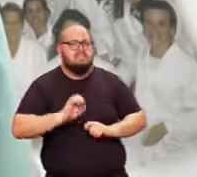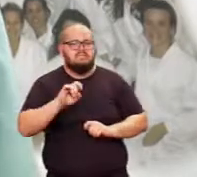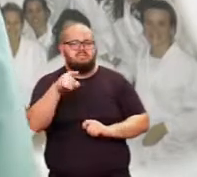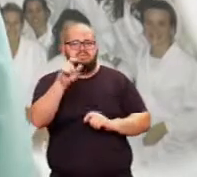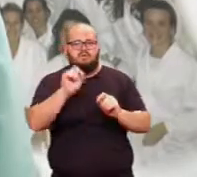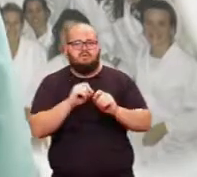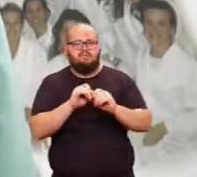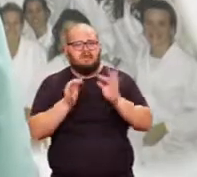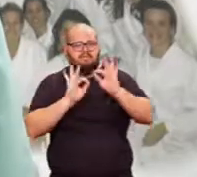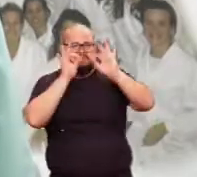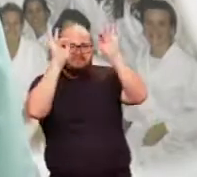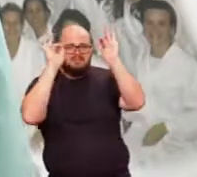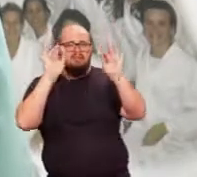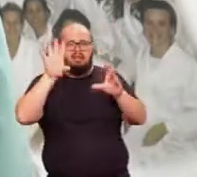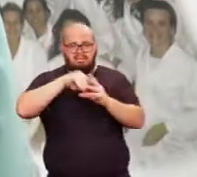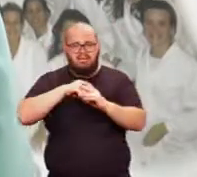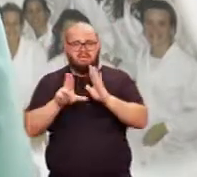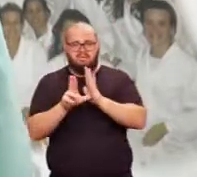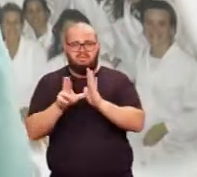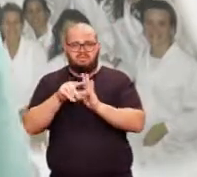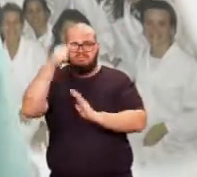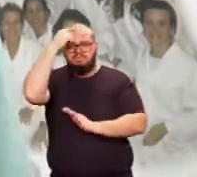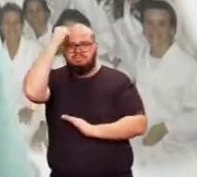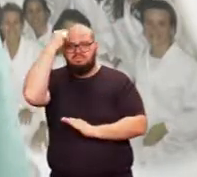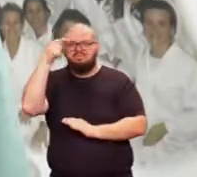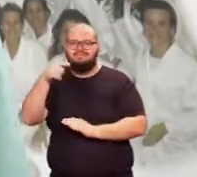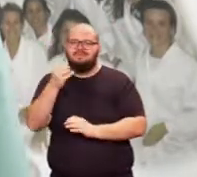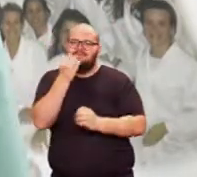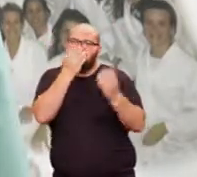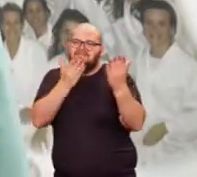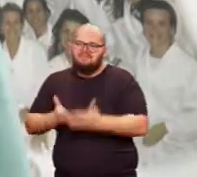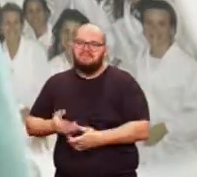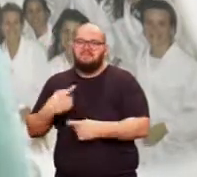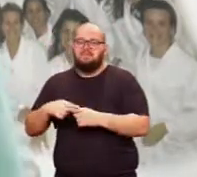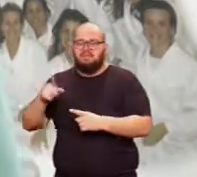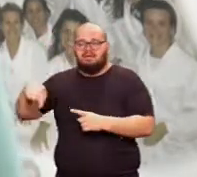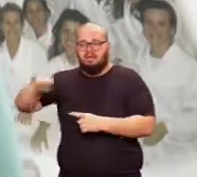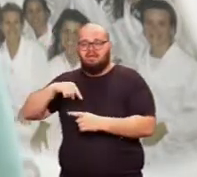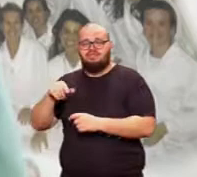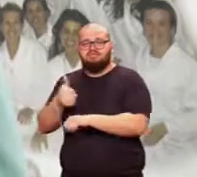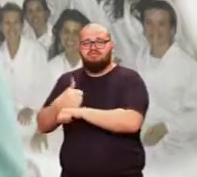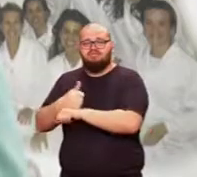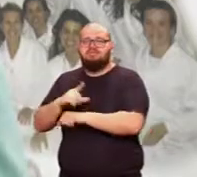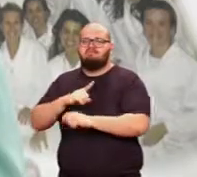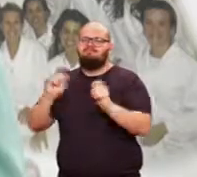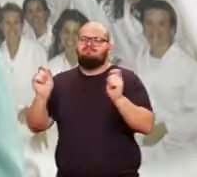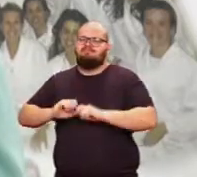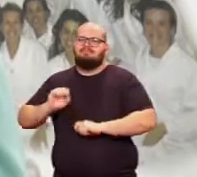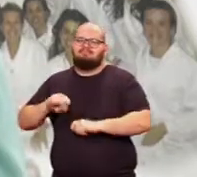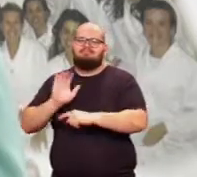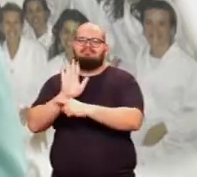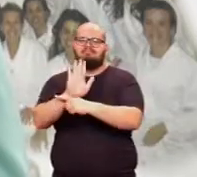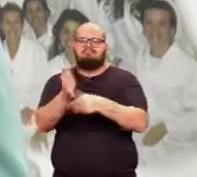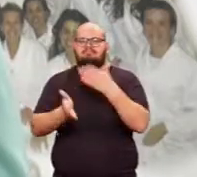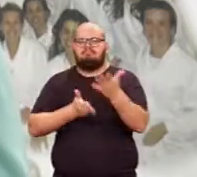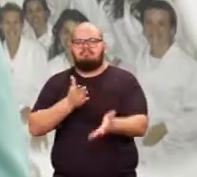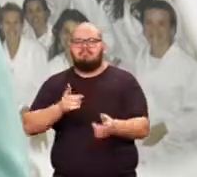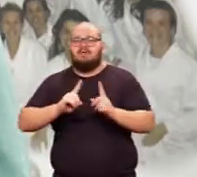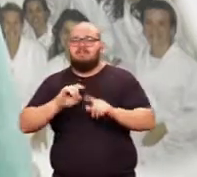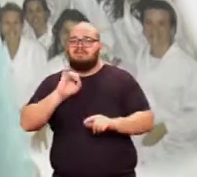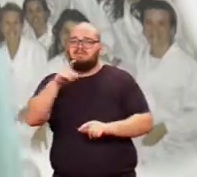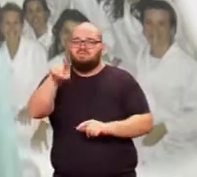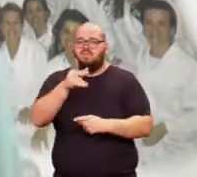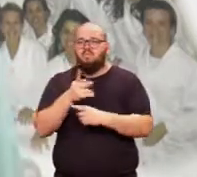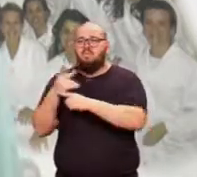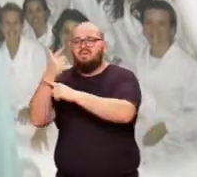capacitados. Se você for executar o procedimento na Universidade Luterana do Brasil, seja bem-vindo, pois os nossos profissionais estão capacitados para